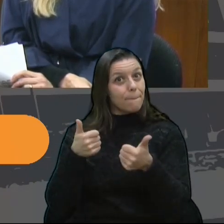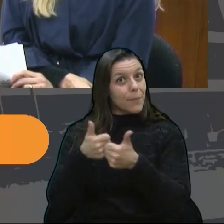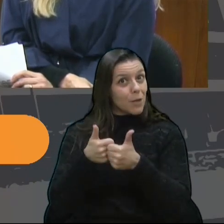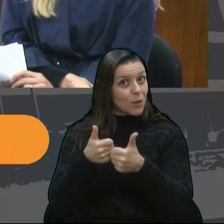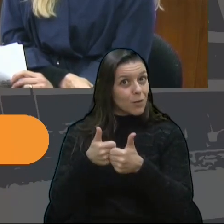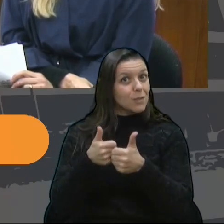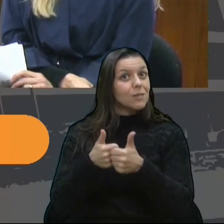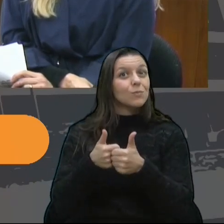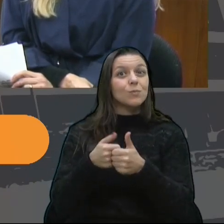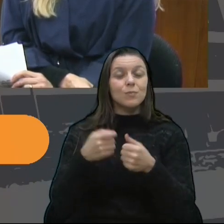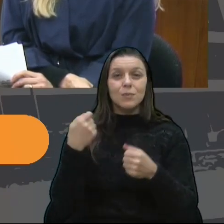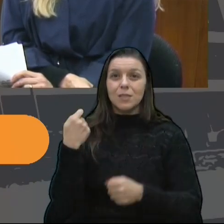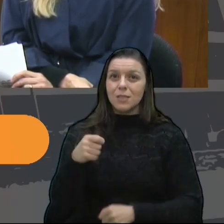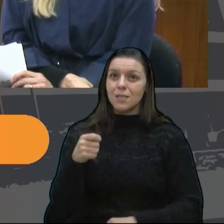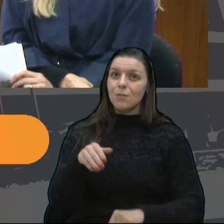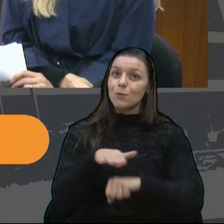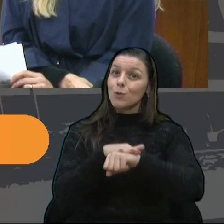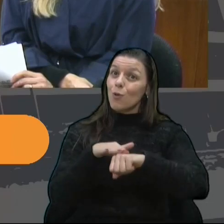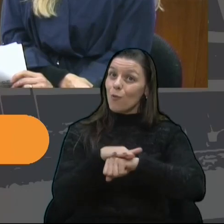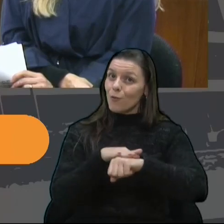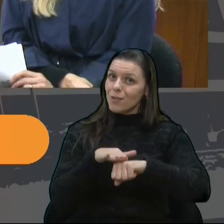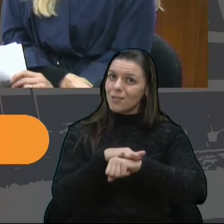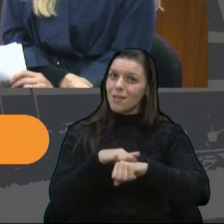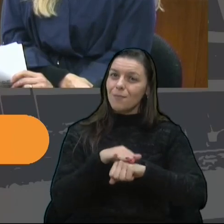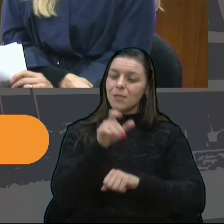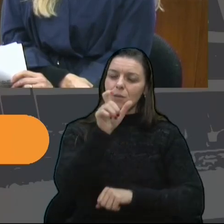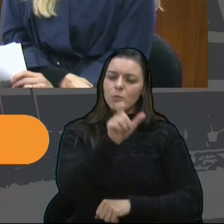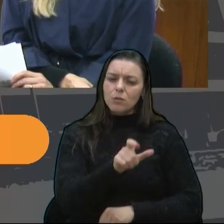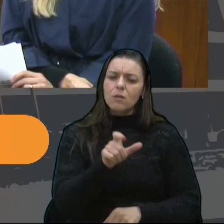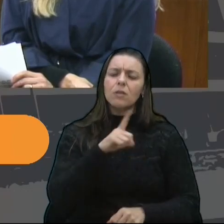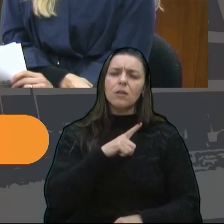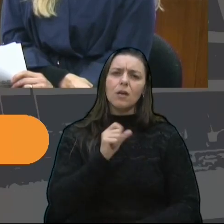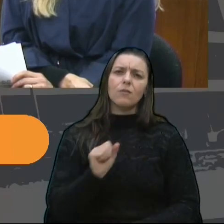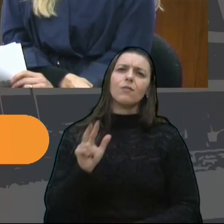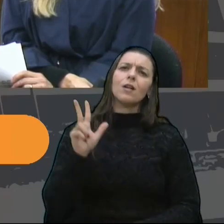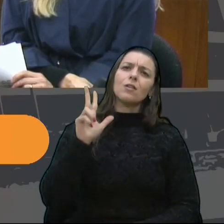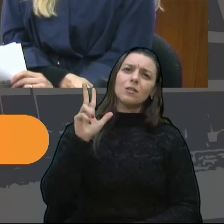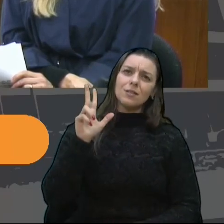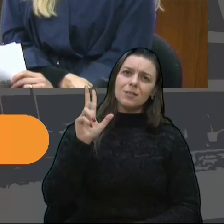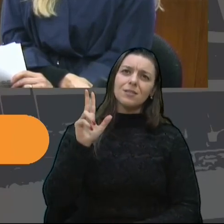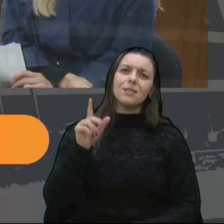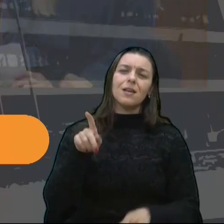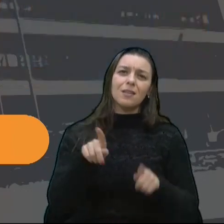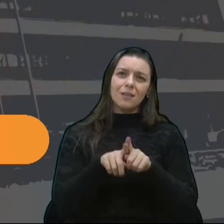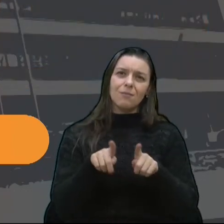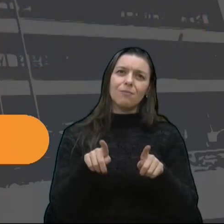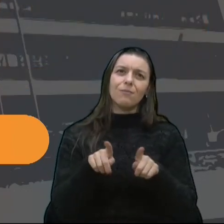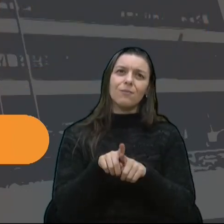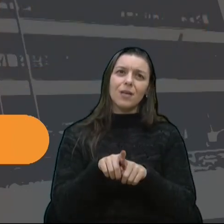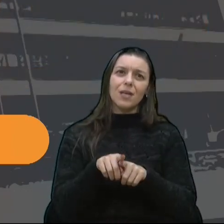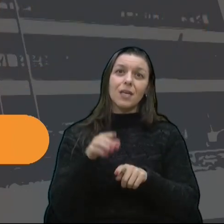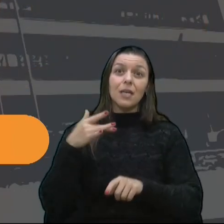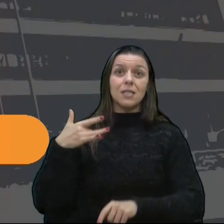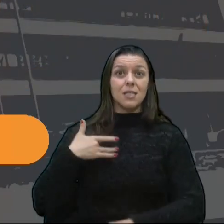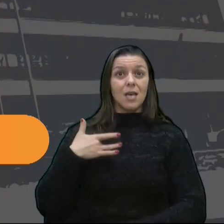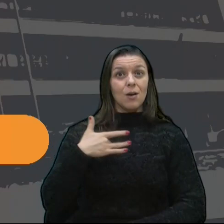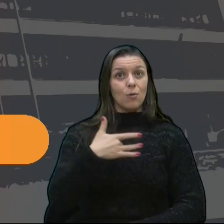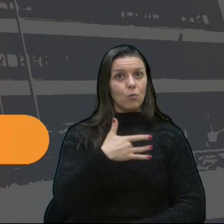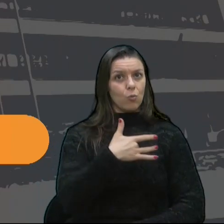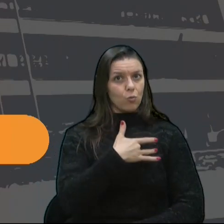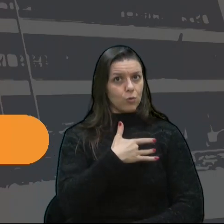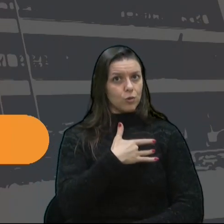tem que conversar com elas. Mas as pessoas vão valorizar daqui para frente cada vez mais a saúde, porque